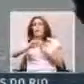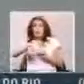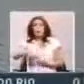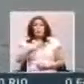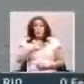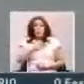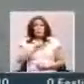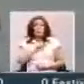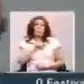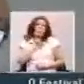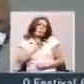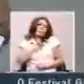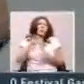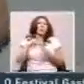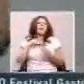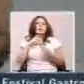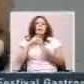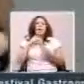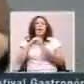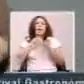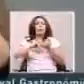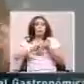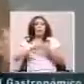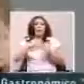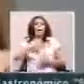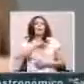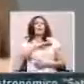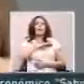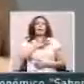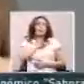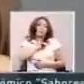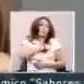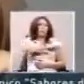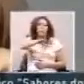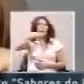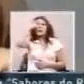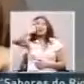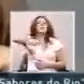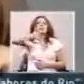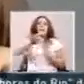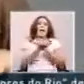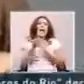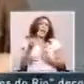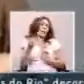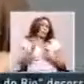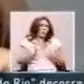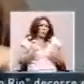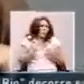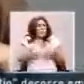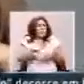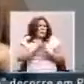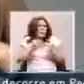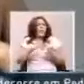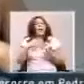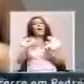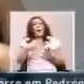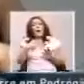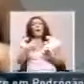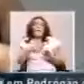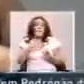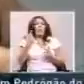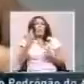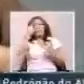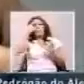por esta presença. Já sabe que a Federação Académica tenta aqui conciliar os interesses dos alunos e tentar que de alguma forma haja um acordo